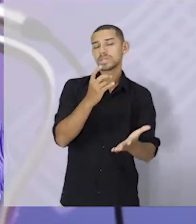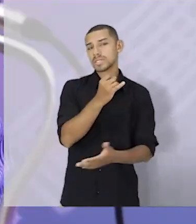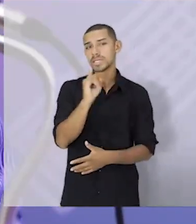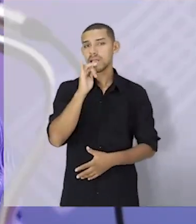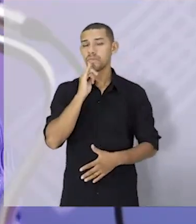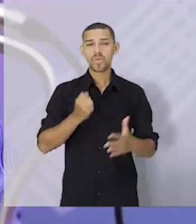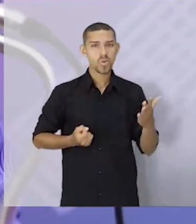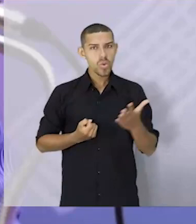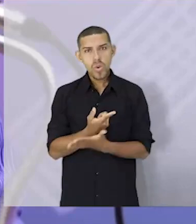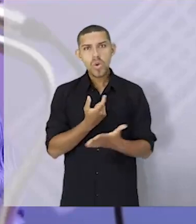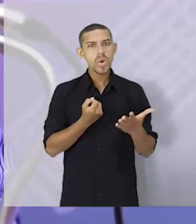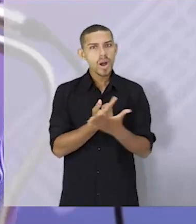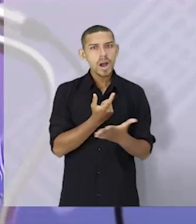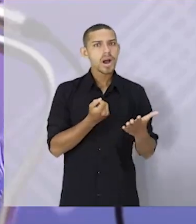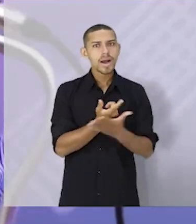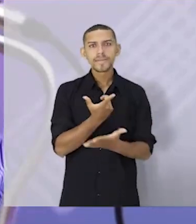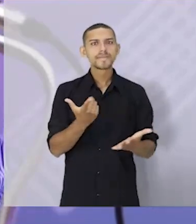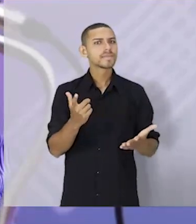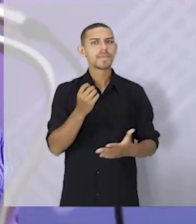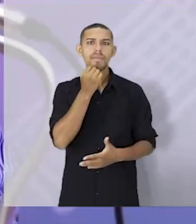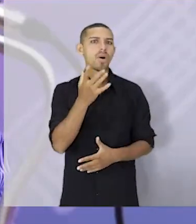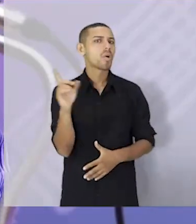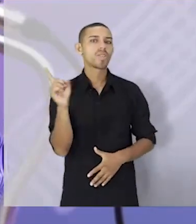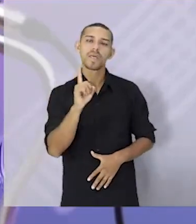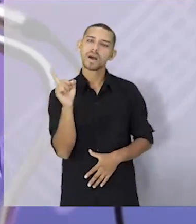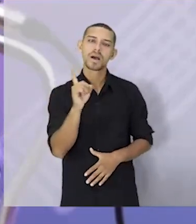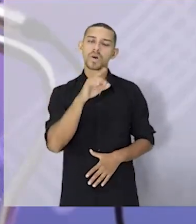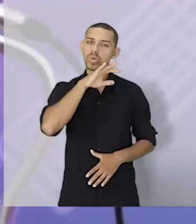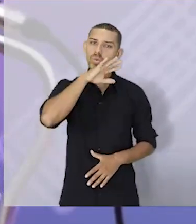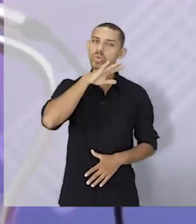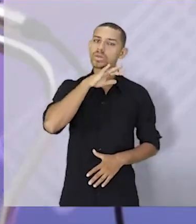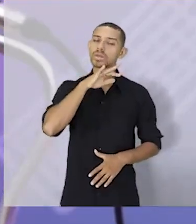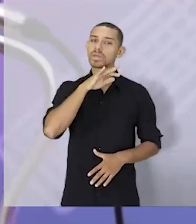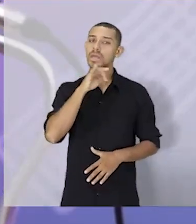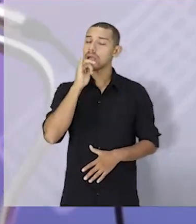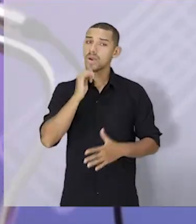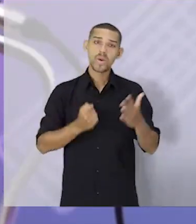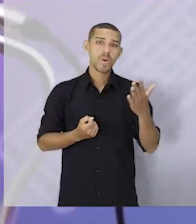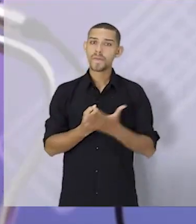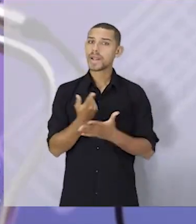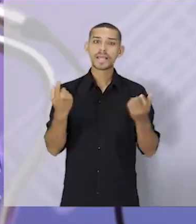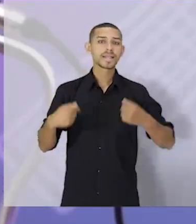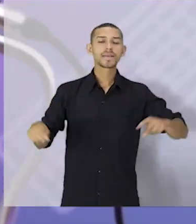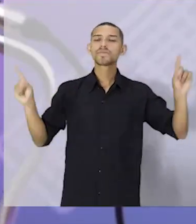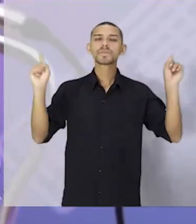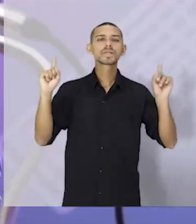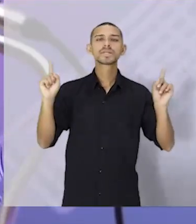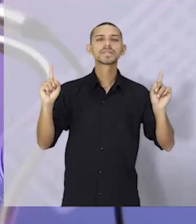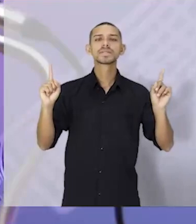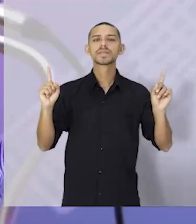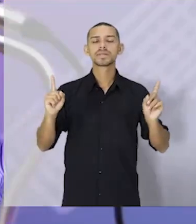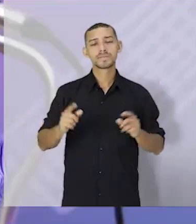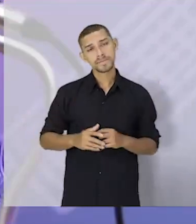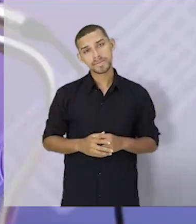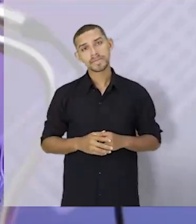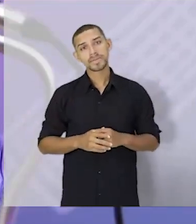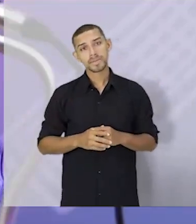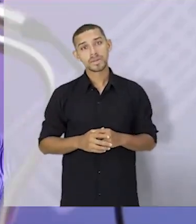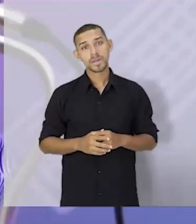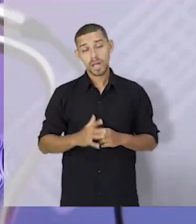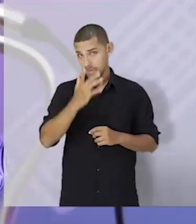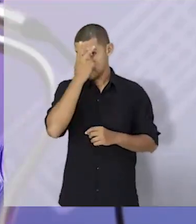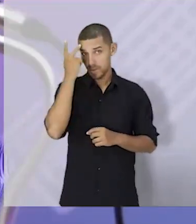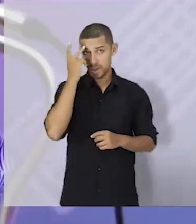por impulso, isso não é bom, porque você está comprando algo que você não precisa, não é necessário. Então, quando